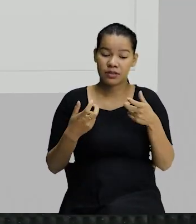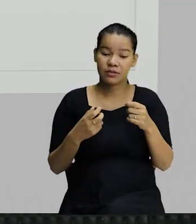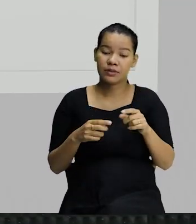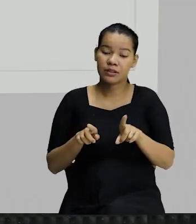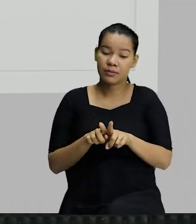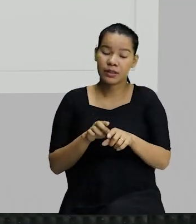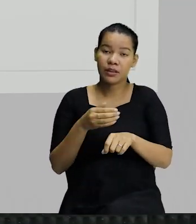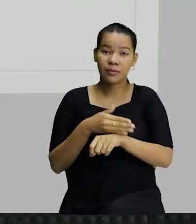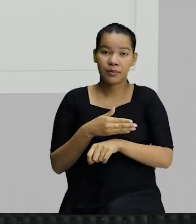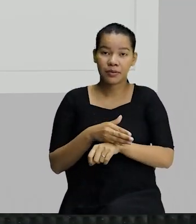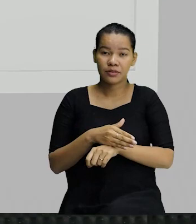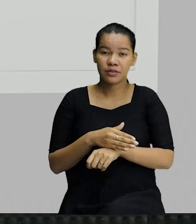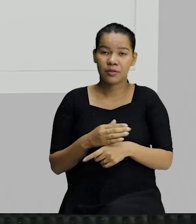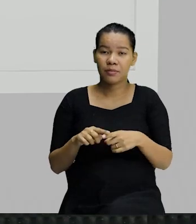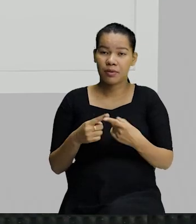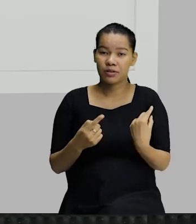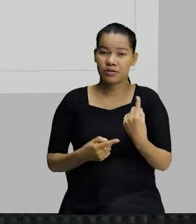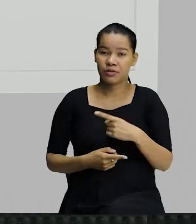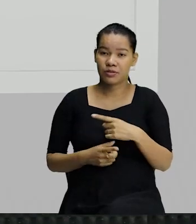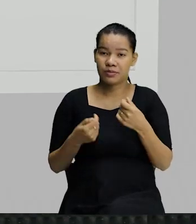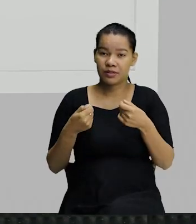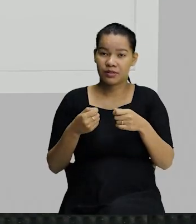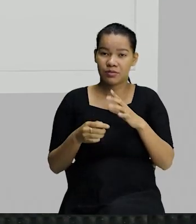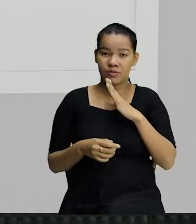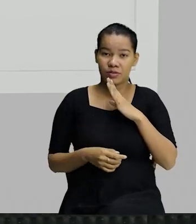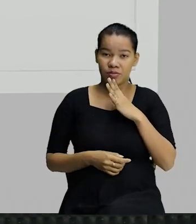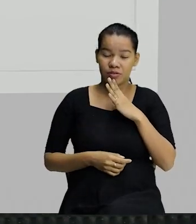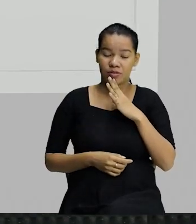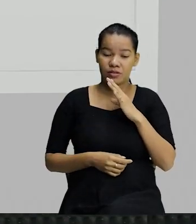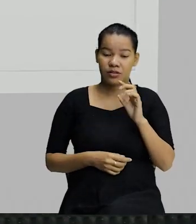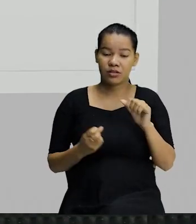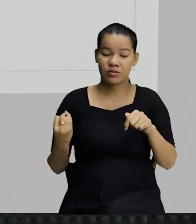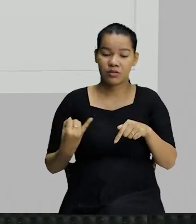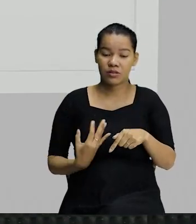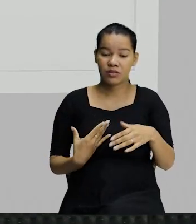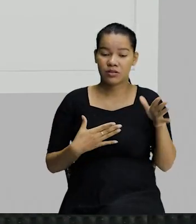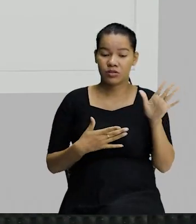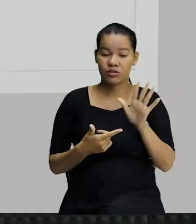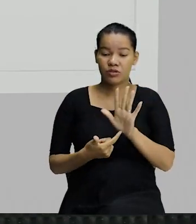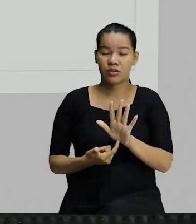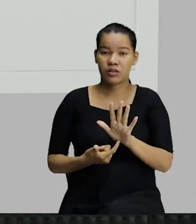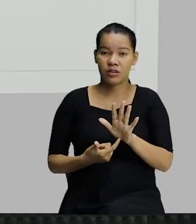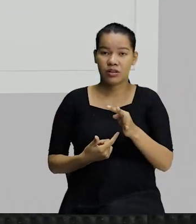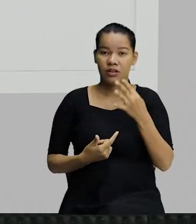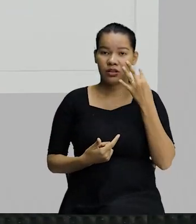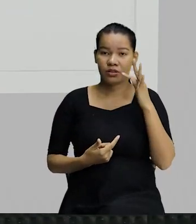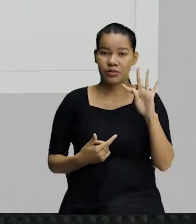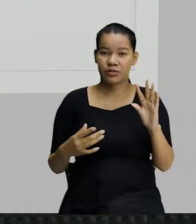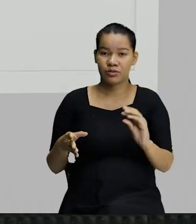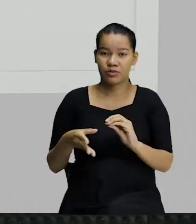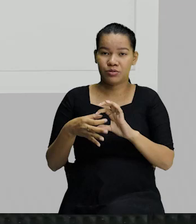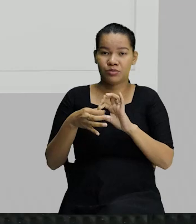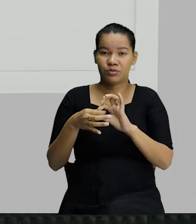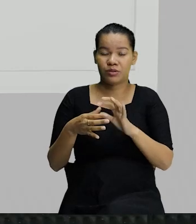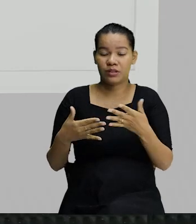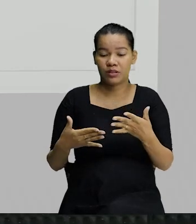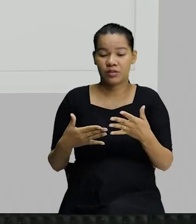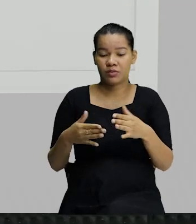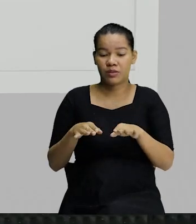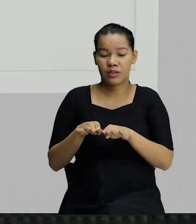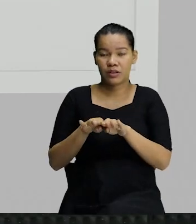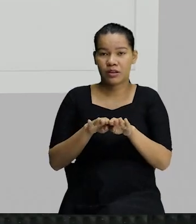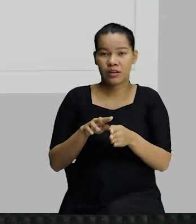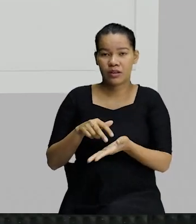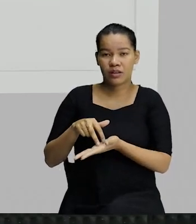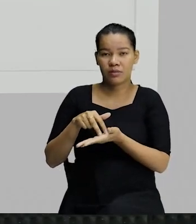na prática, mas nós precisamos conhecer essas virtudes, aí vem a teoria junto. Tá? Então, por exemplo, este equilíbrio